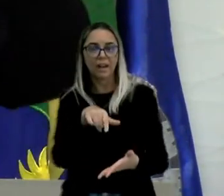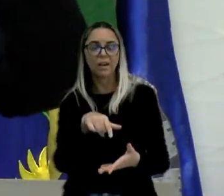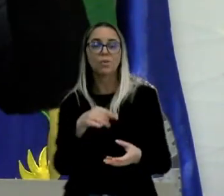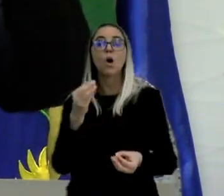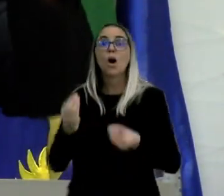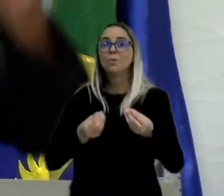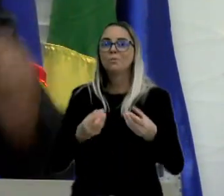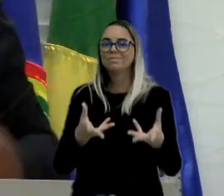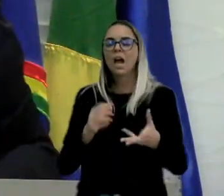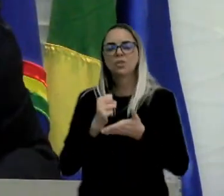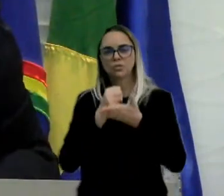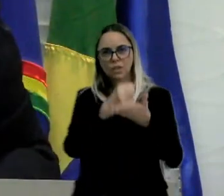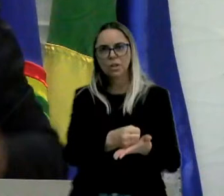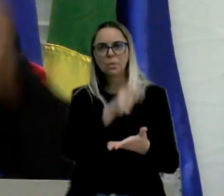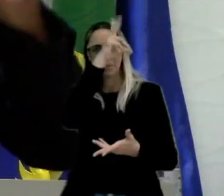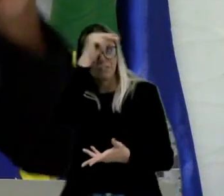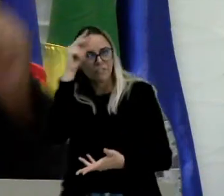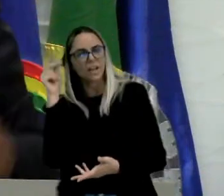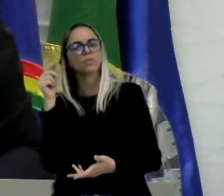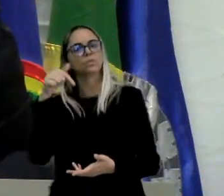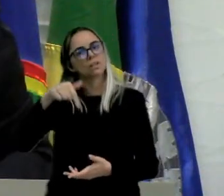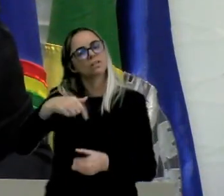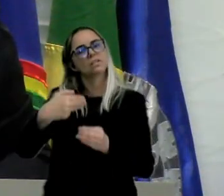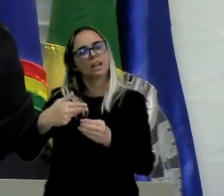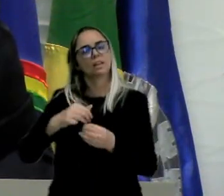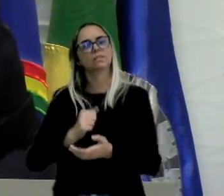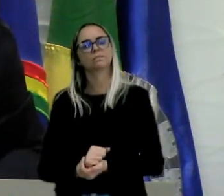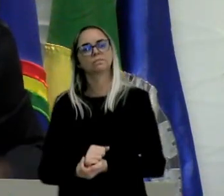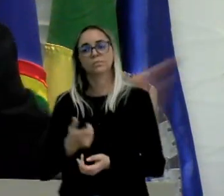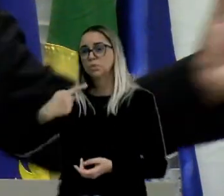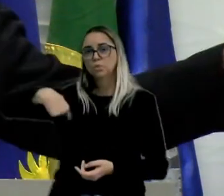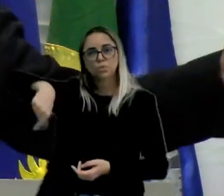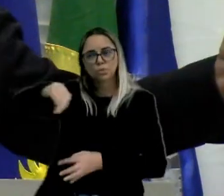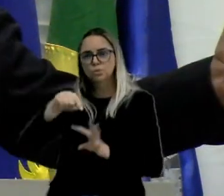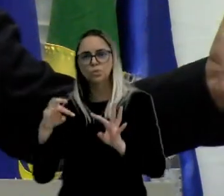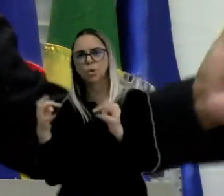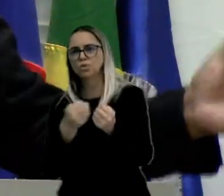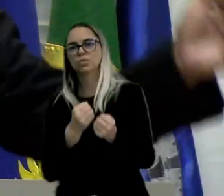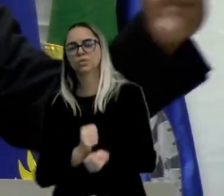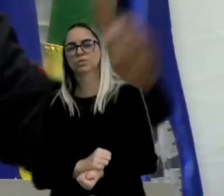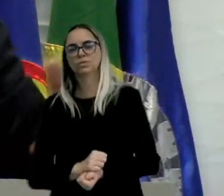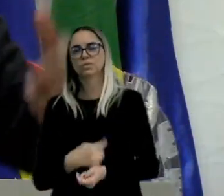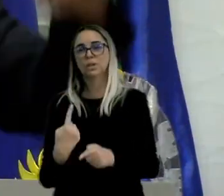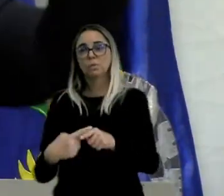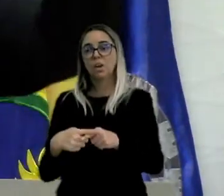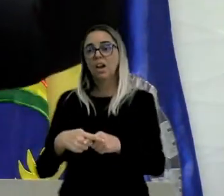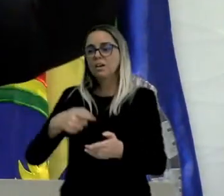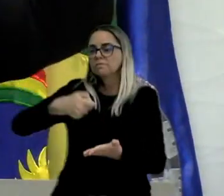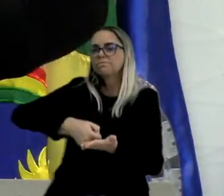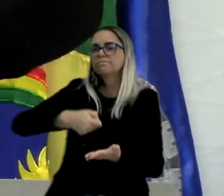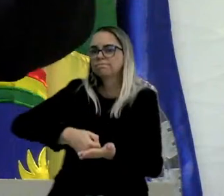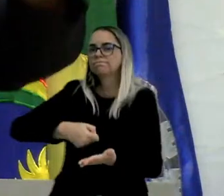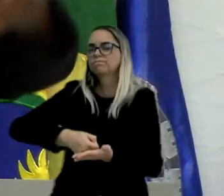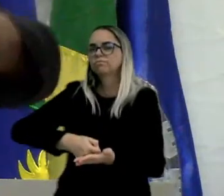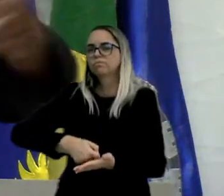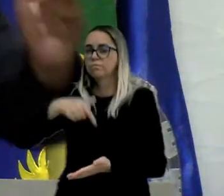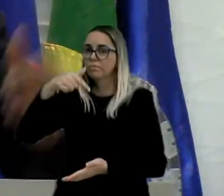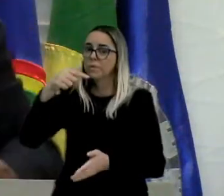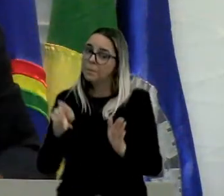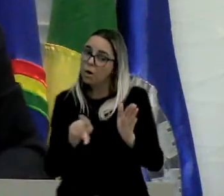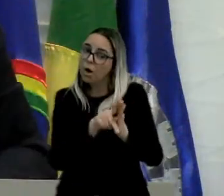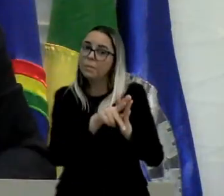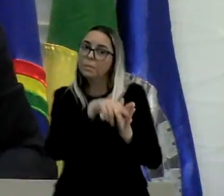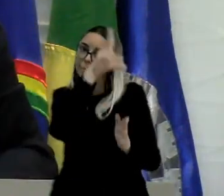ajudando o prefeito do município todos os vereadores por quê que isso é obrigação do